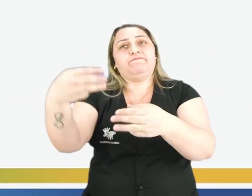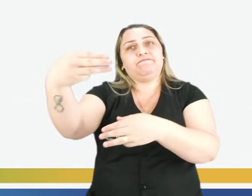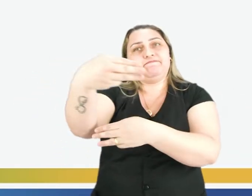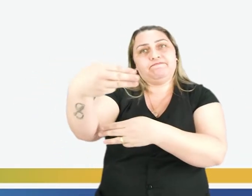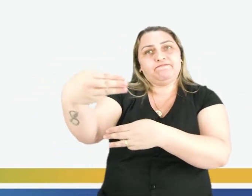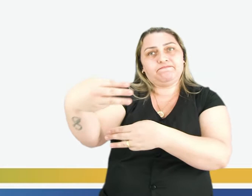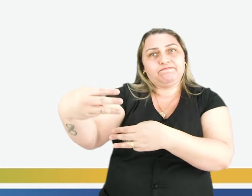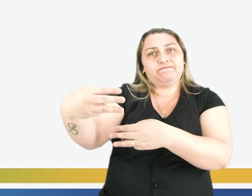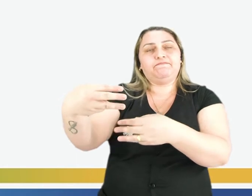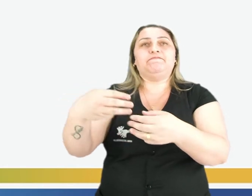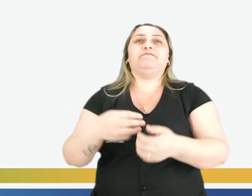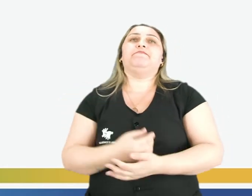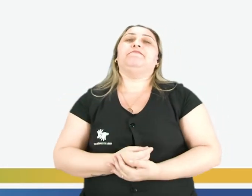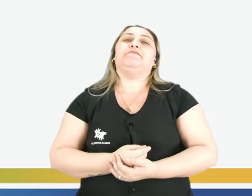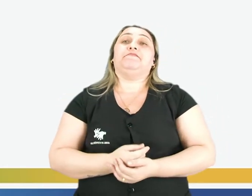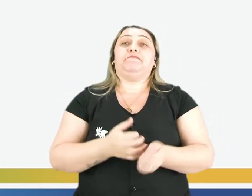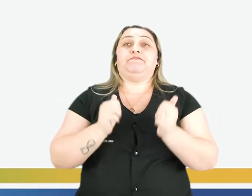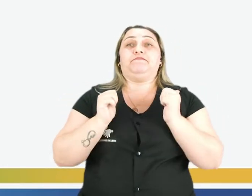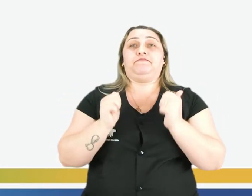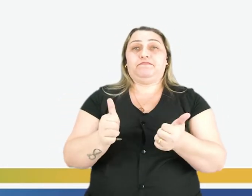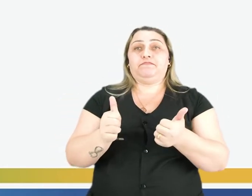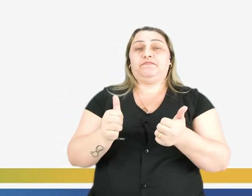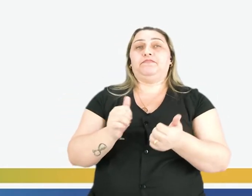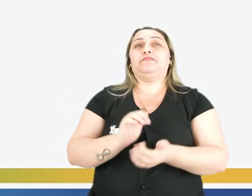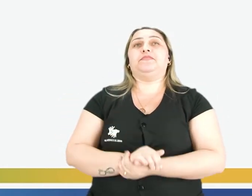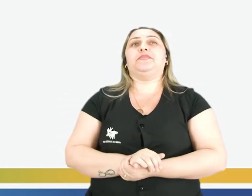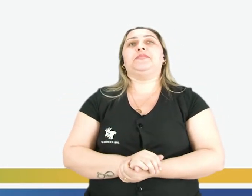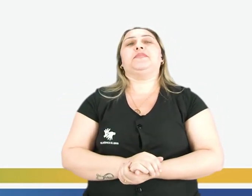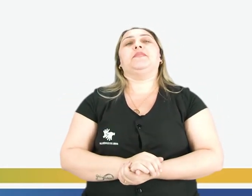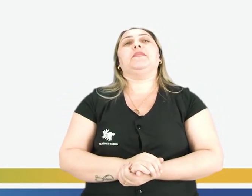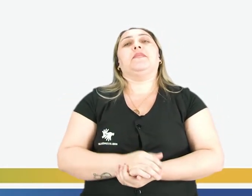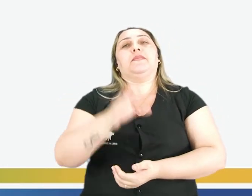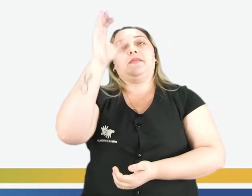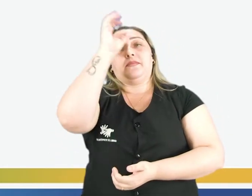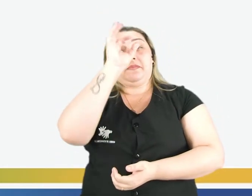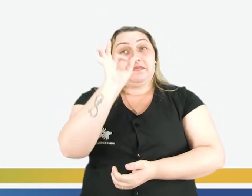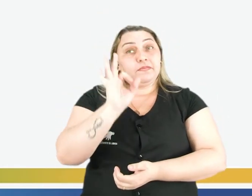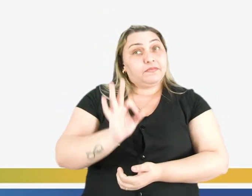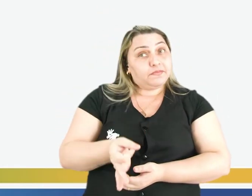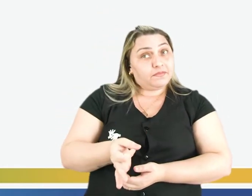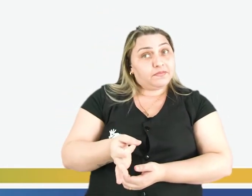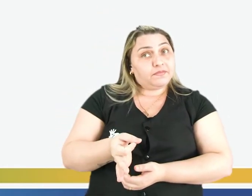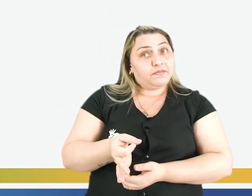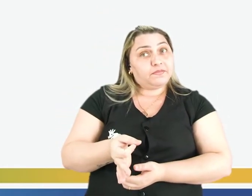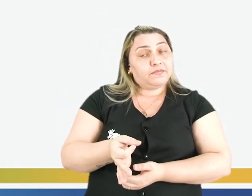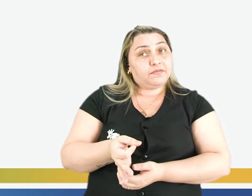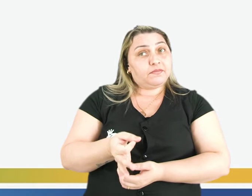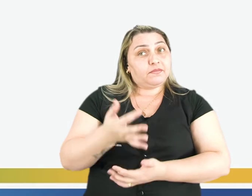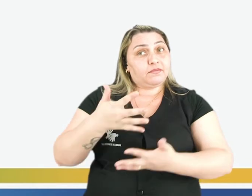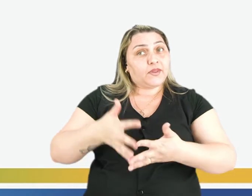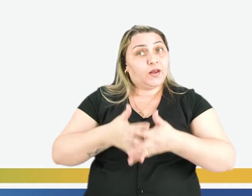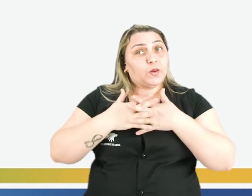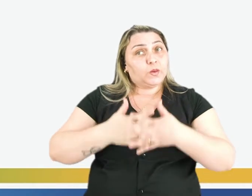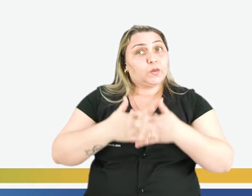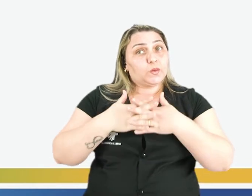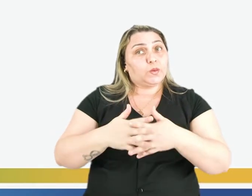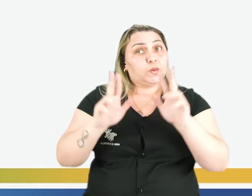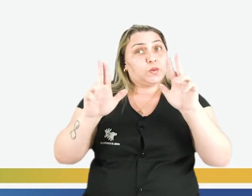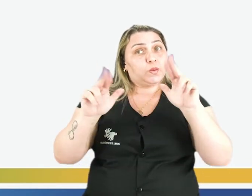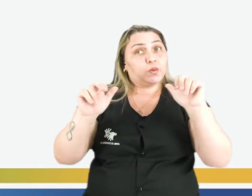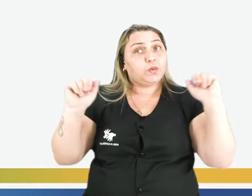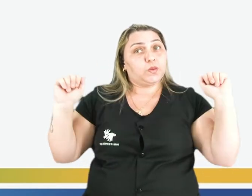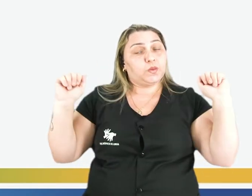um verso. Tudo bem até aí? Estão aprendendo direitinho? Não vão confundir jamais,